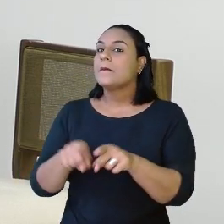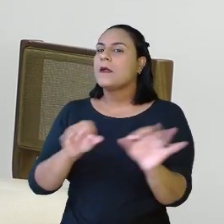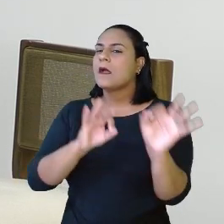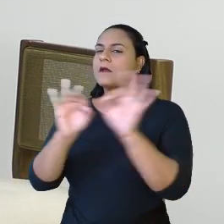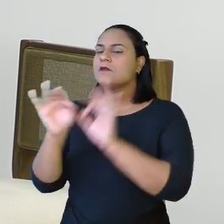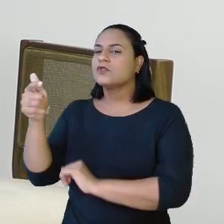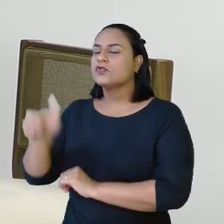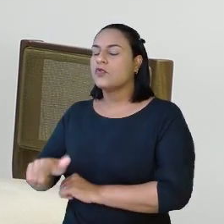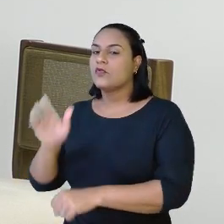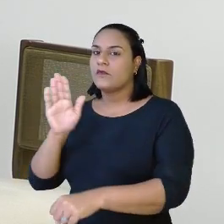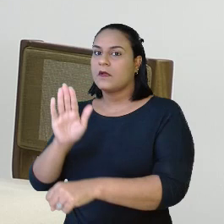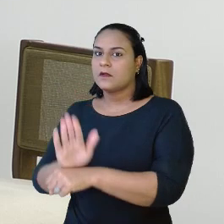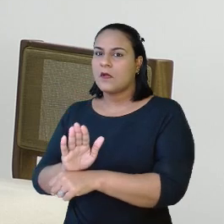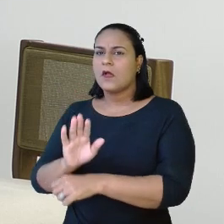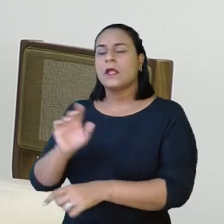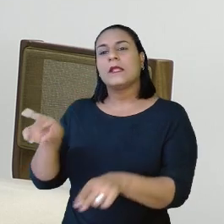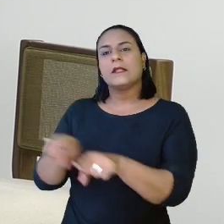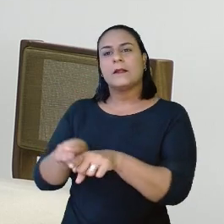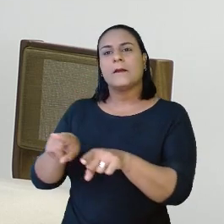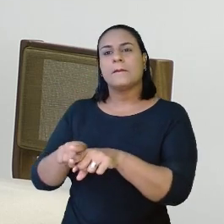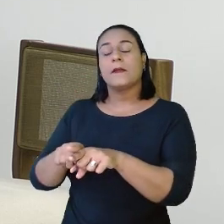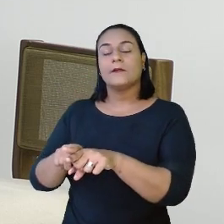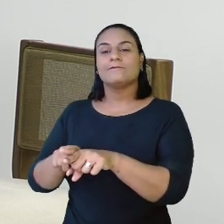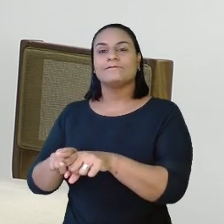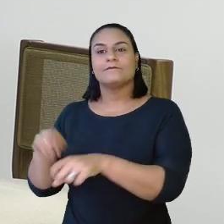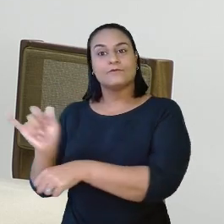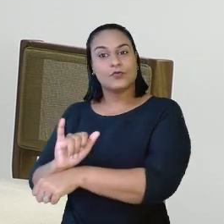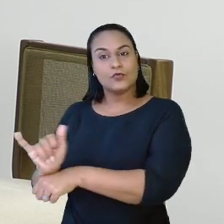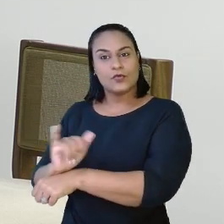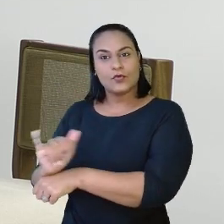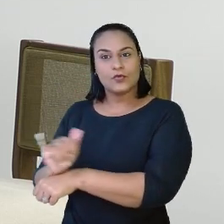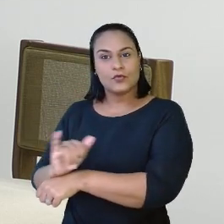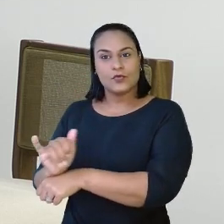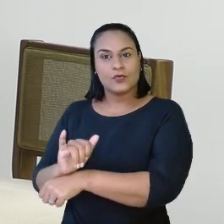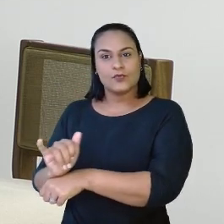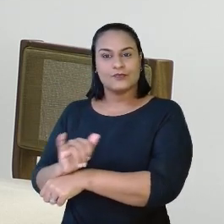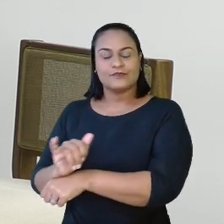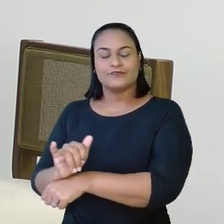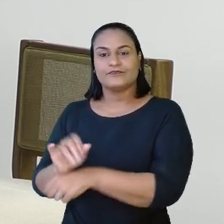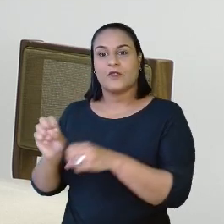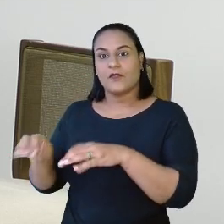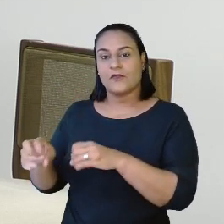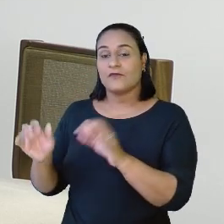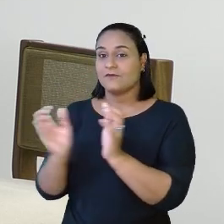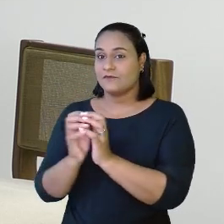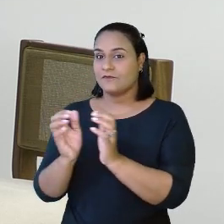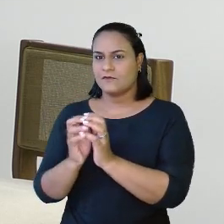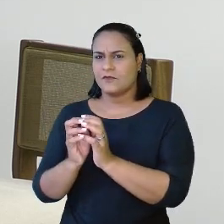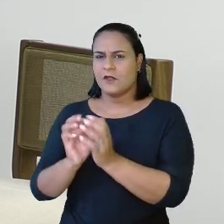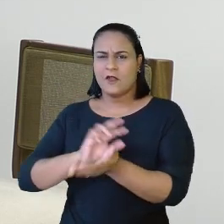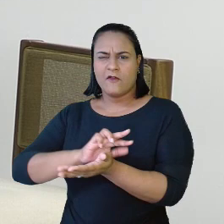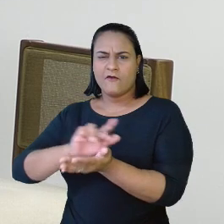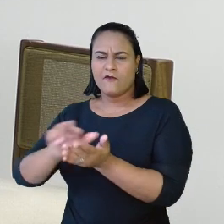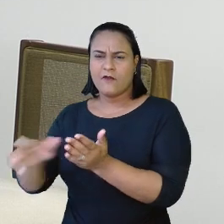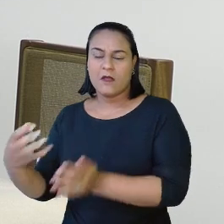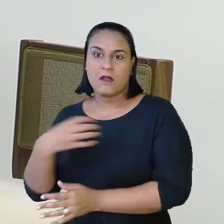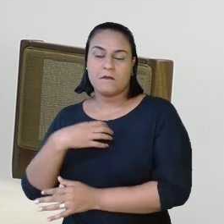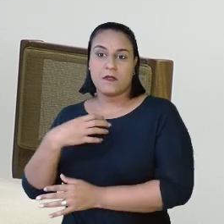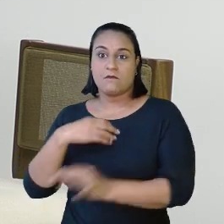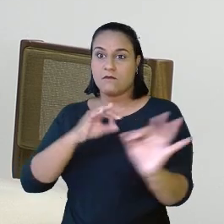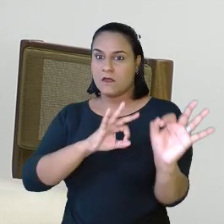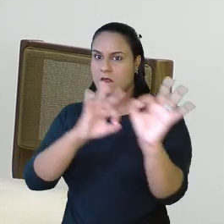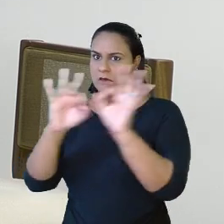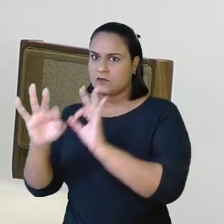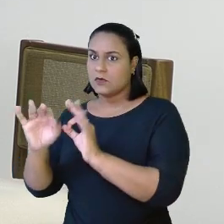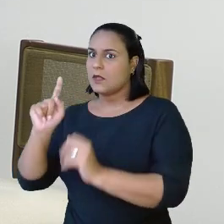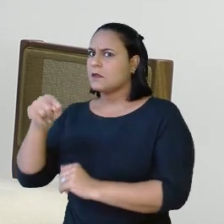pelo canal do YouTube no Educa Recife. Então, existem várias maneiras de vocês verem a aula e